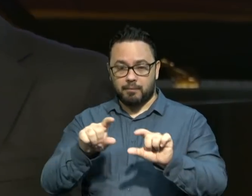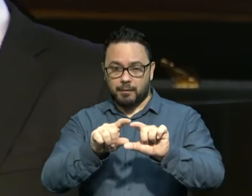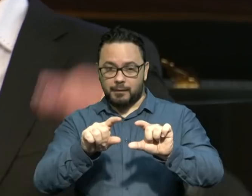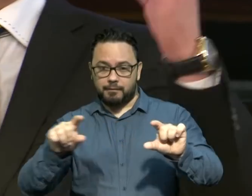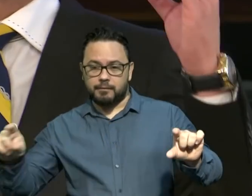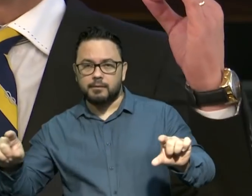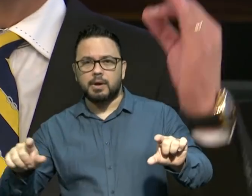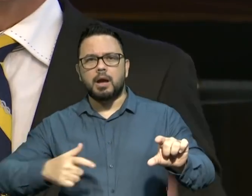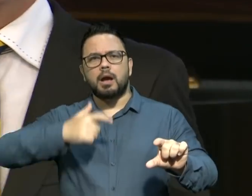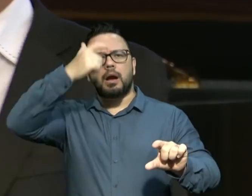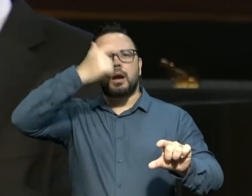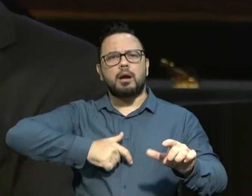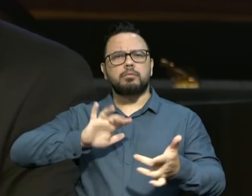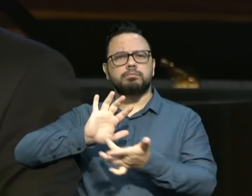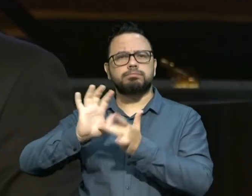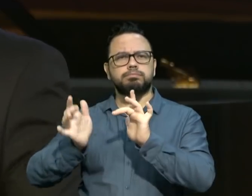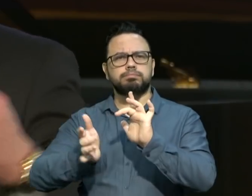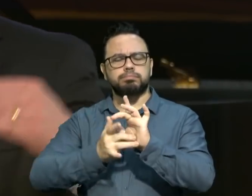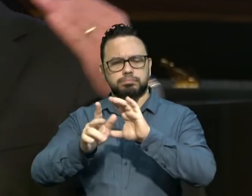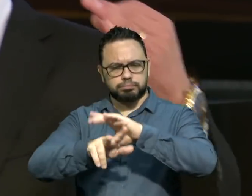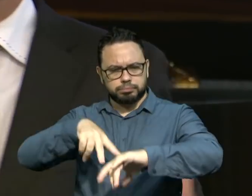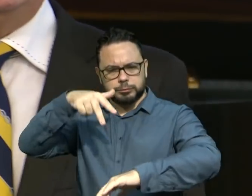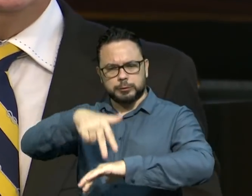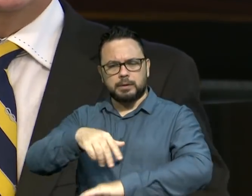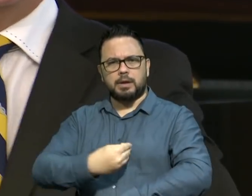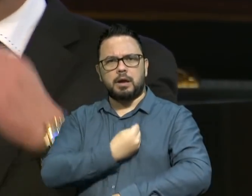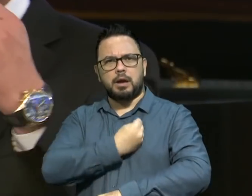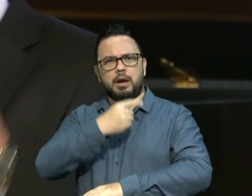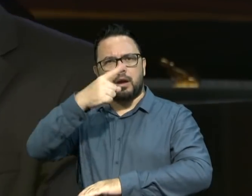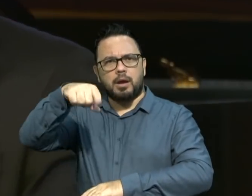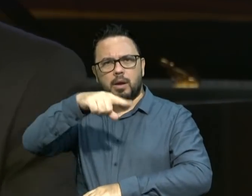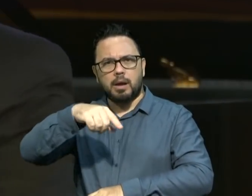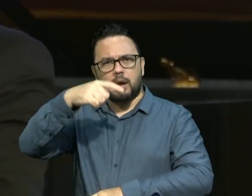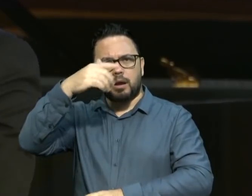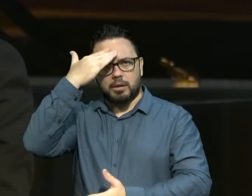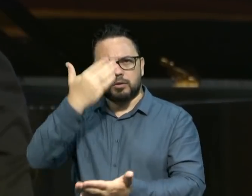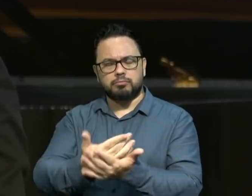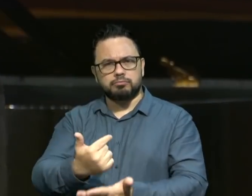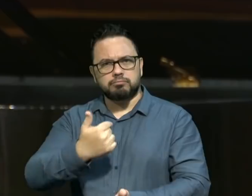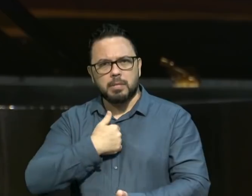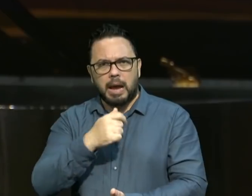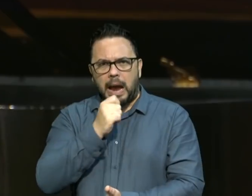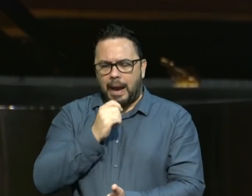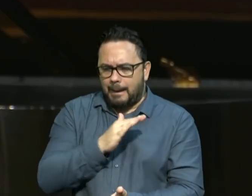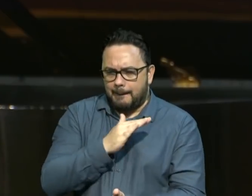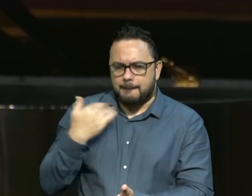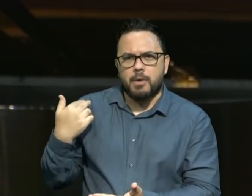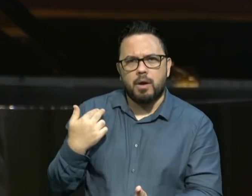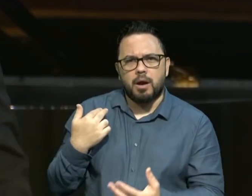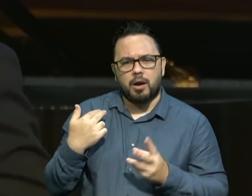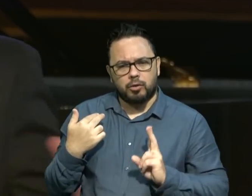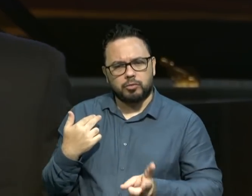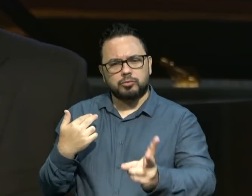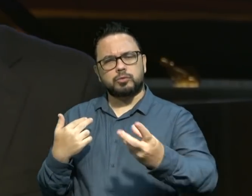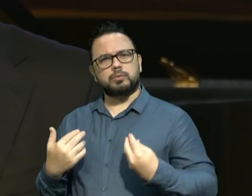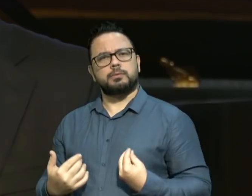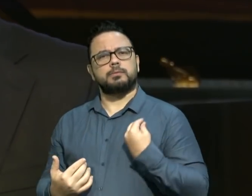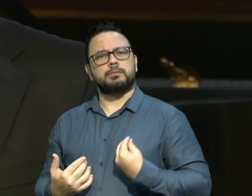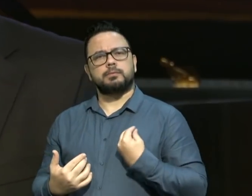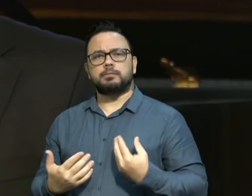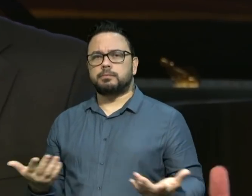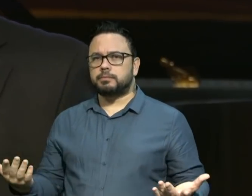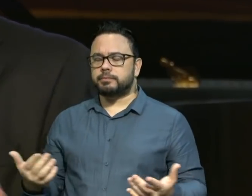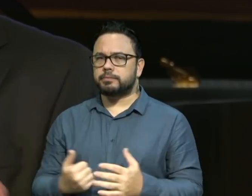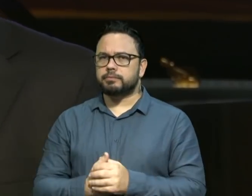eu sou a ressurreição EA vida quem crê em mim ainda que morra viverá eternamente Cristo isso